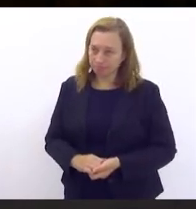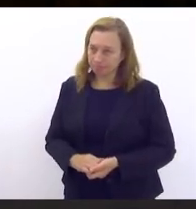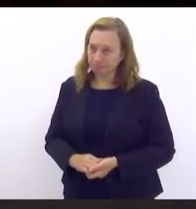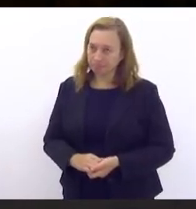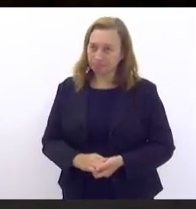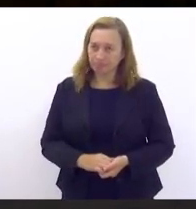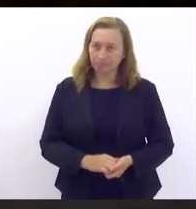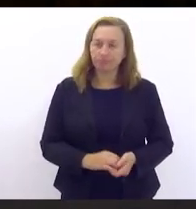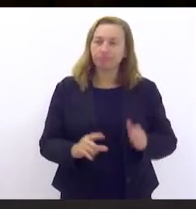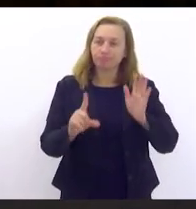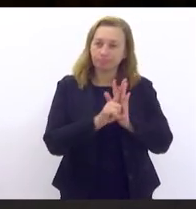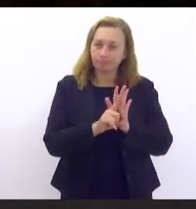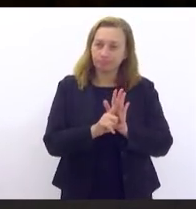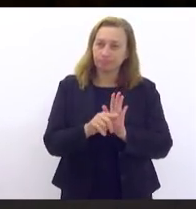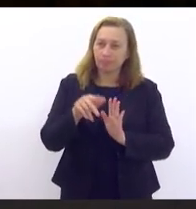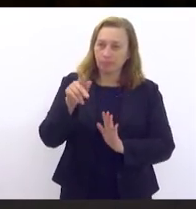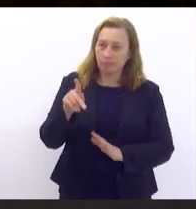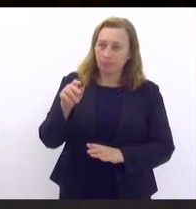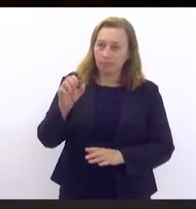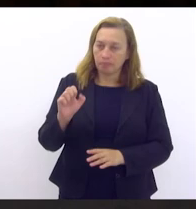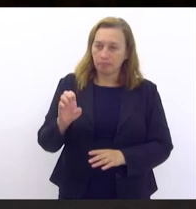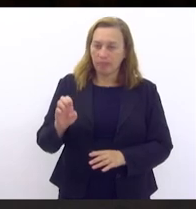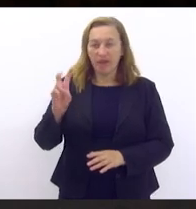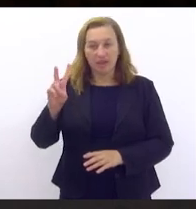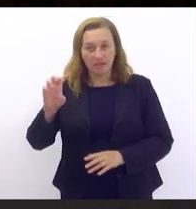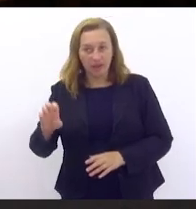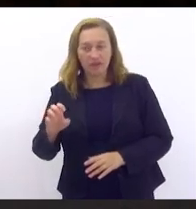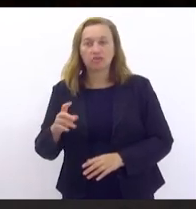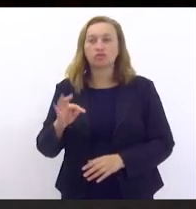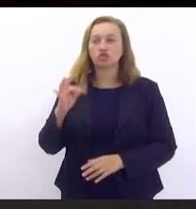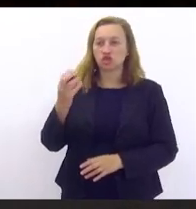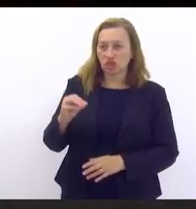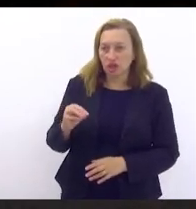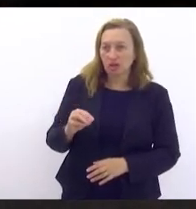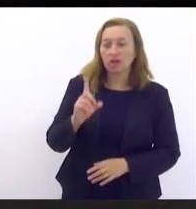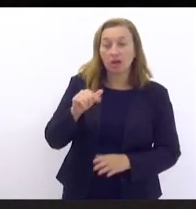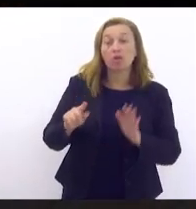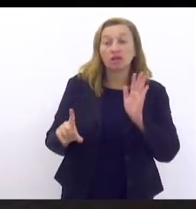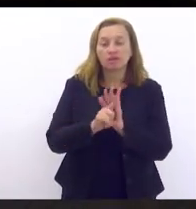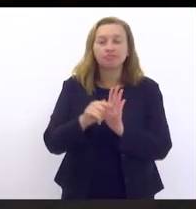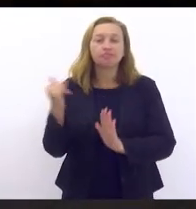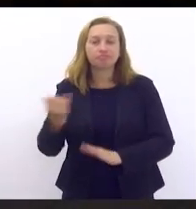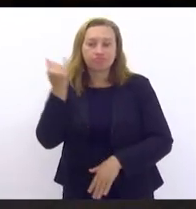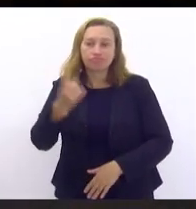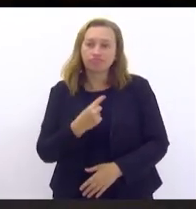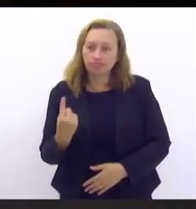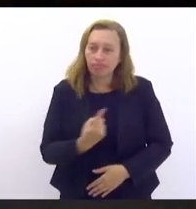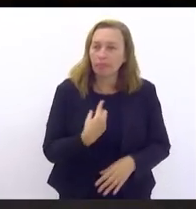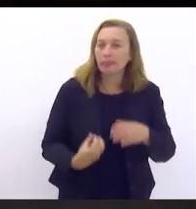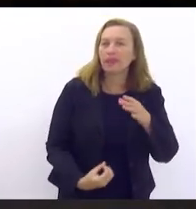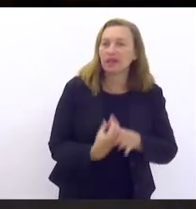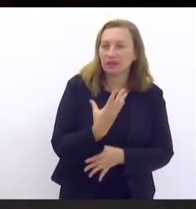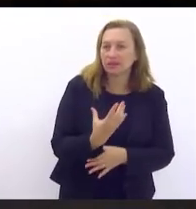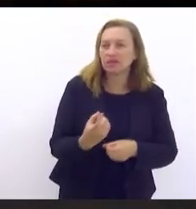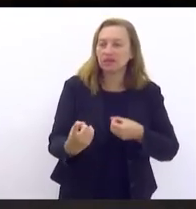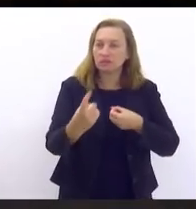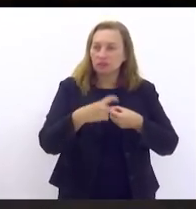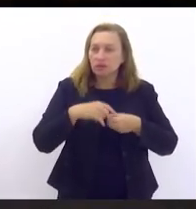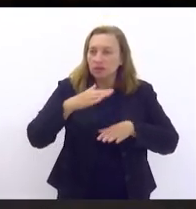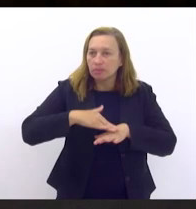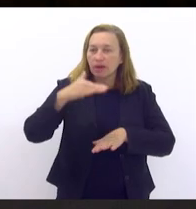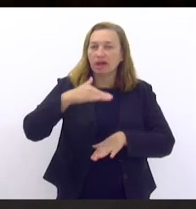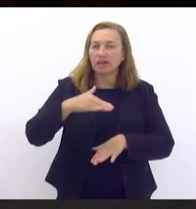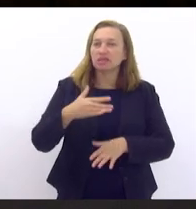a lei dos pés né que do Thiago que é uma lei importante para a gente a gente criou o retorna mais